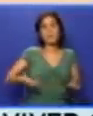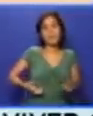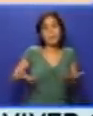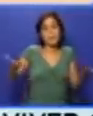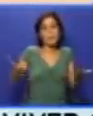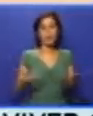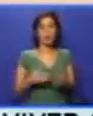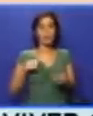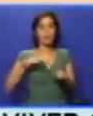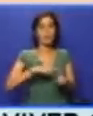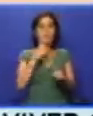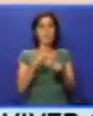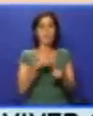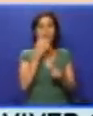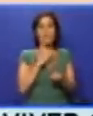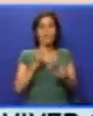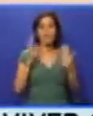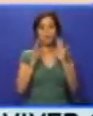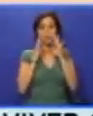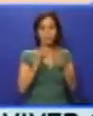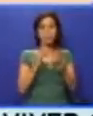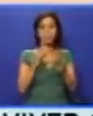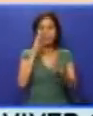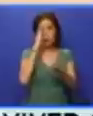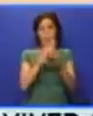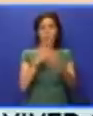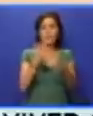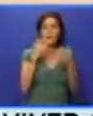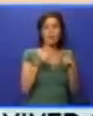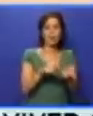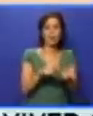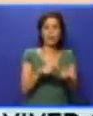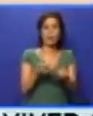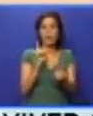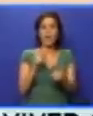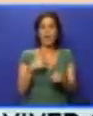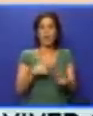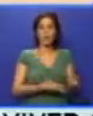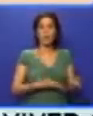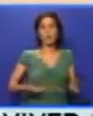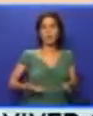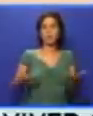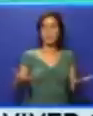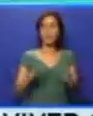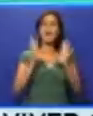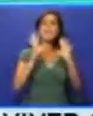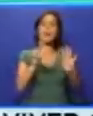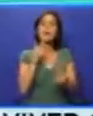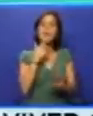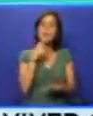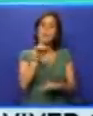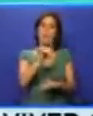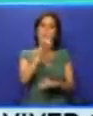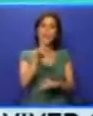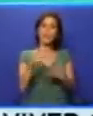e tive um ano que felizmente dedicado ao empreendedorismo e não a ficar desempregado. Mas percebe que, e essa questão,